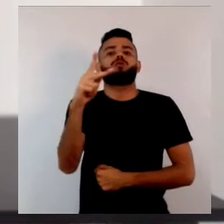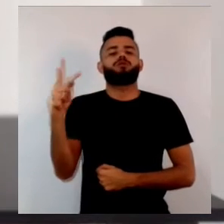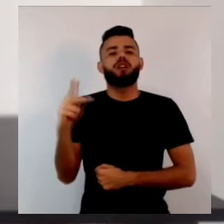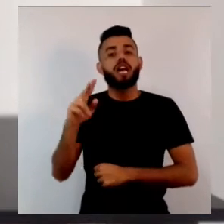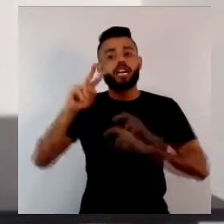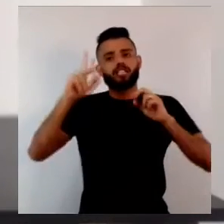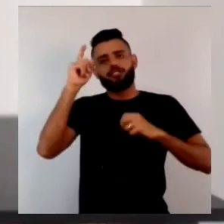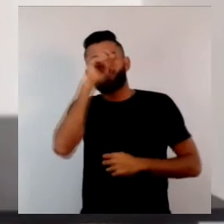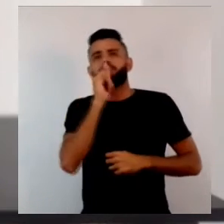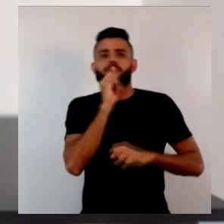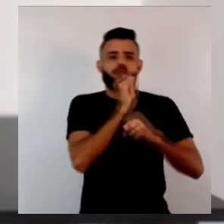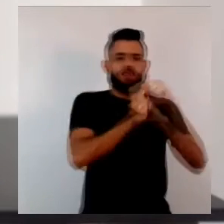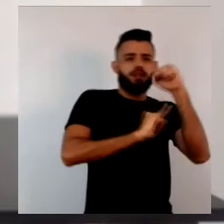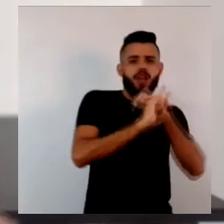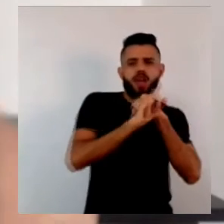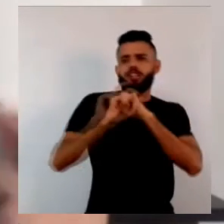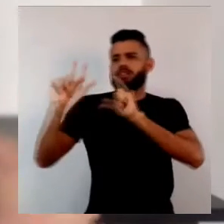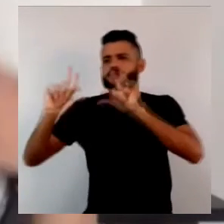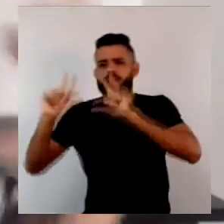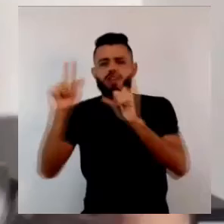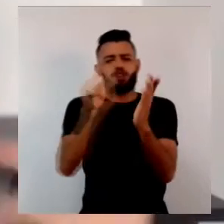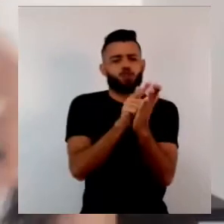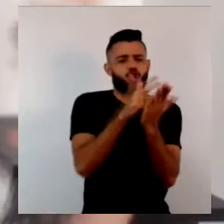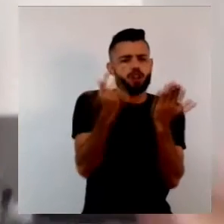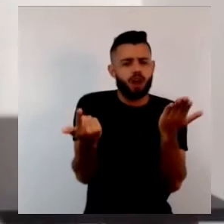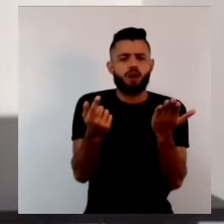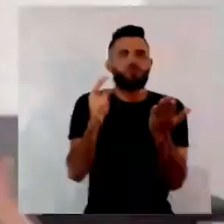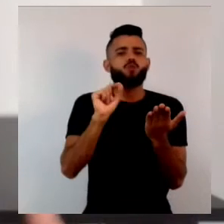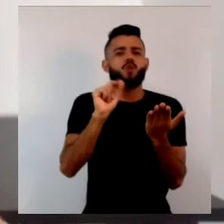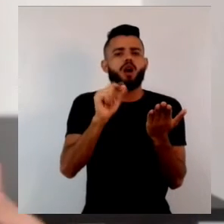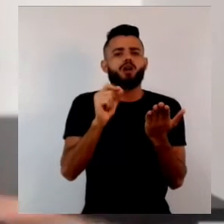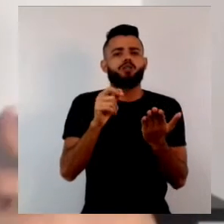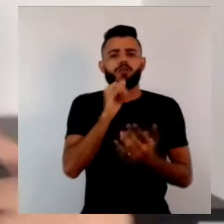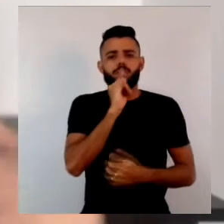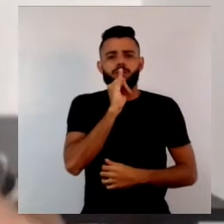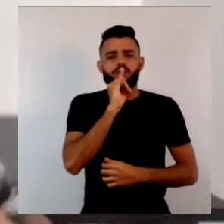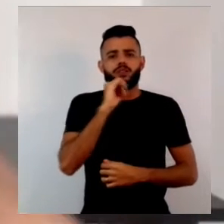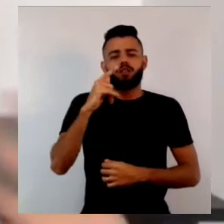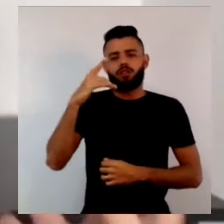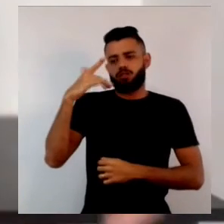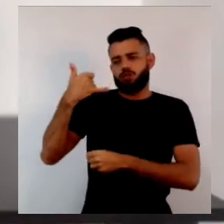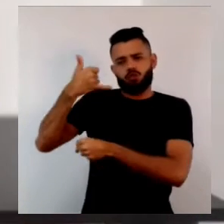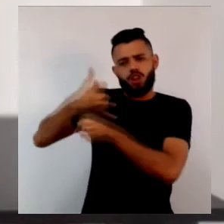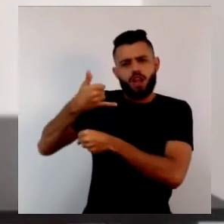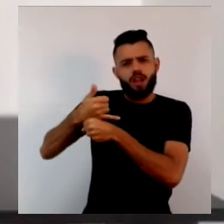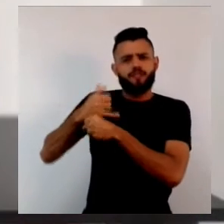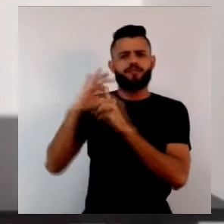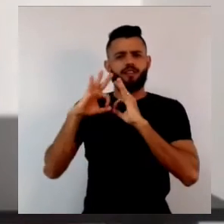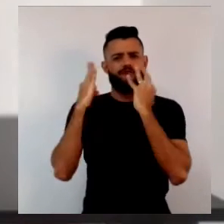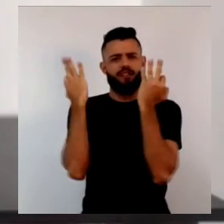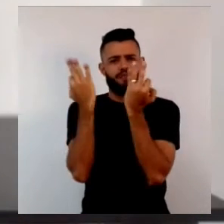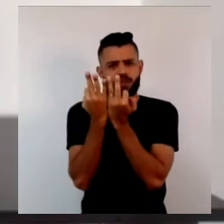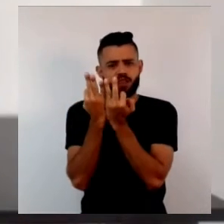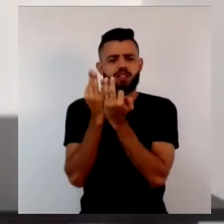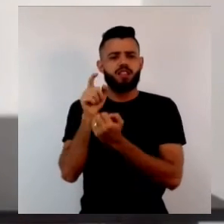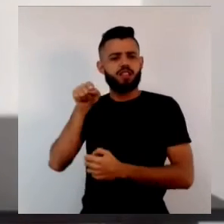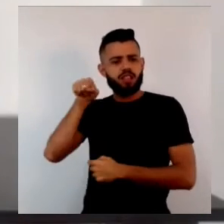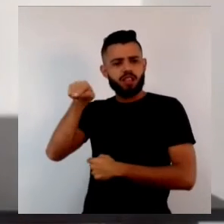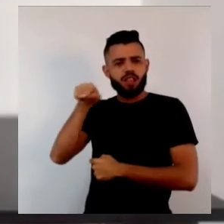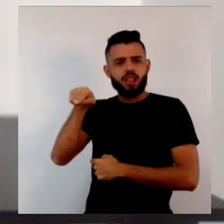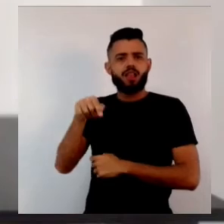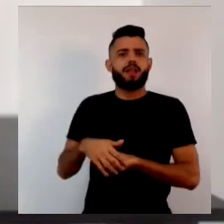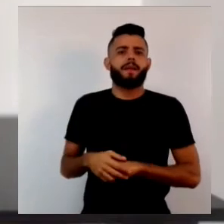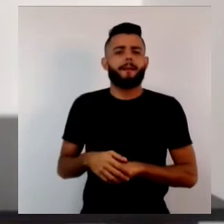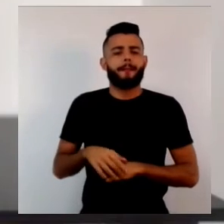pouco aquela ideia mais antiga de que era o patrão da família, que aí é um veículo do tamanho de um jornal